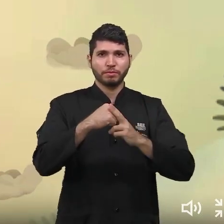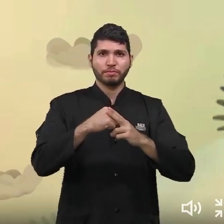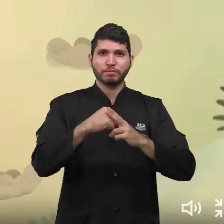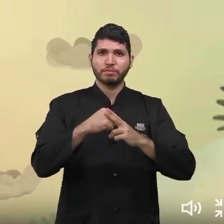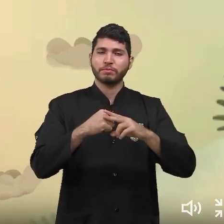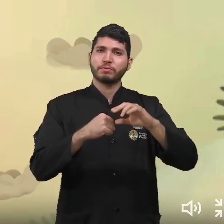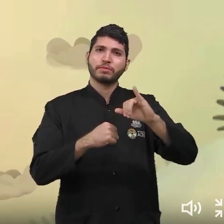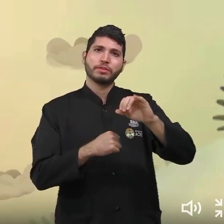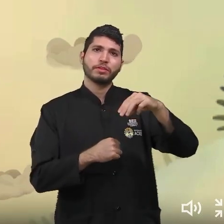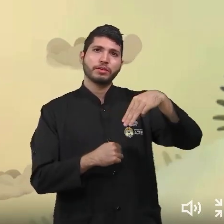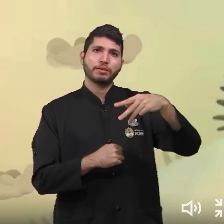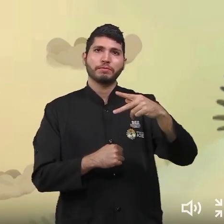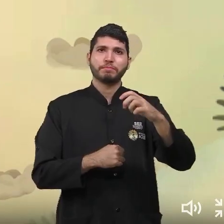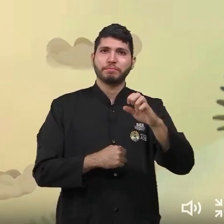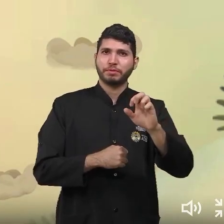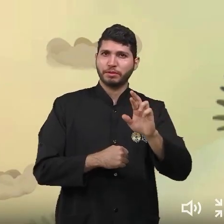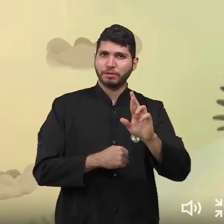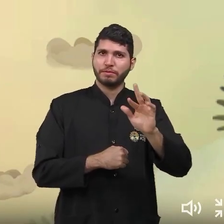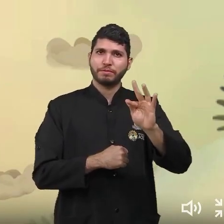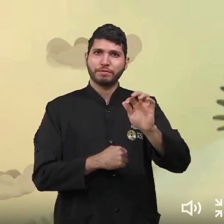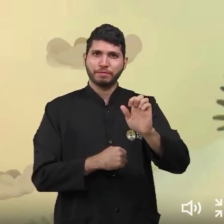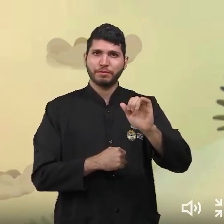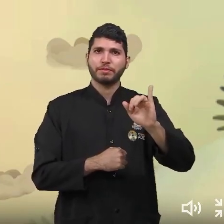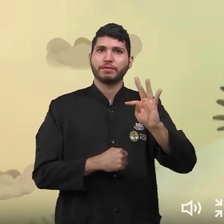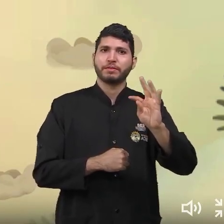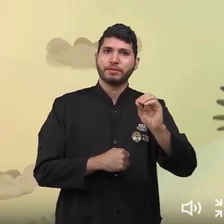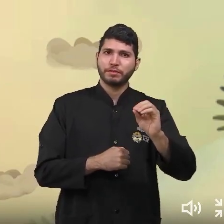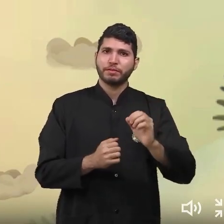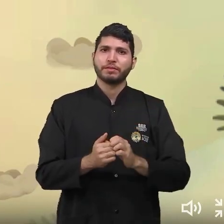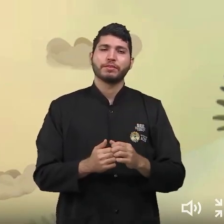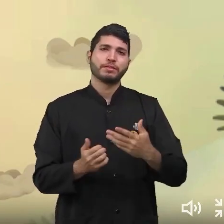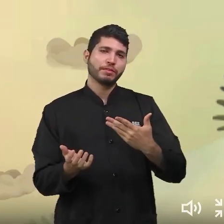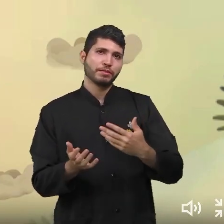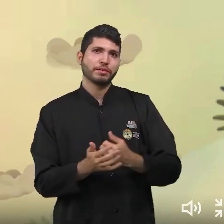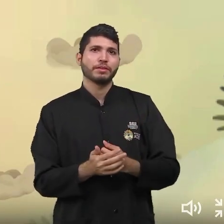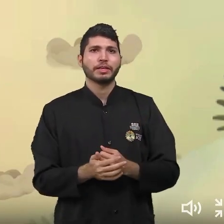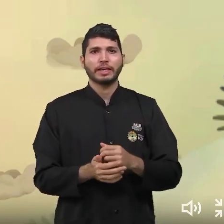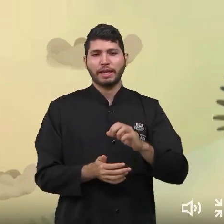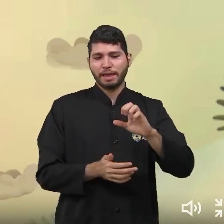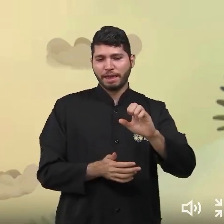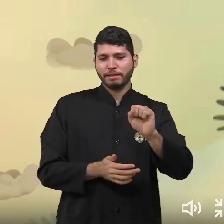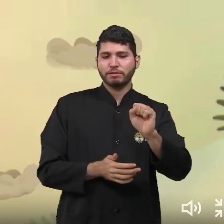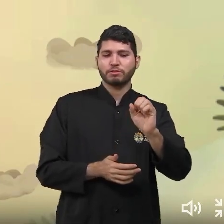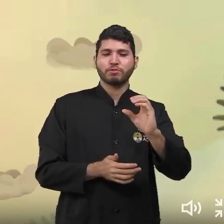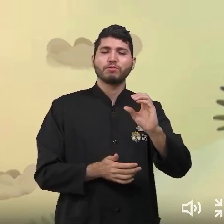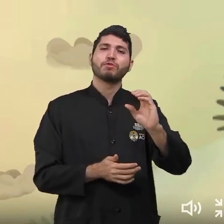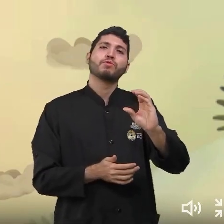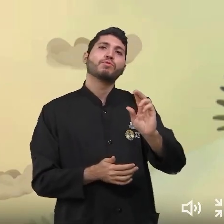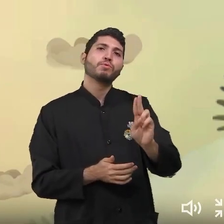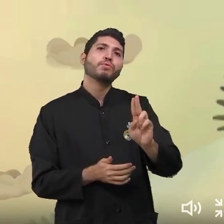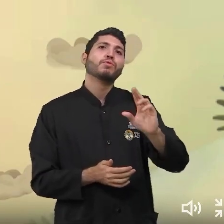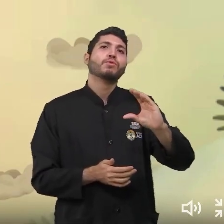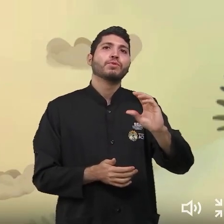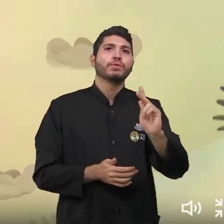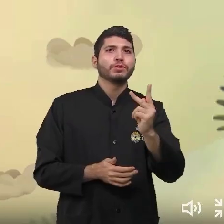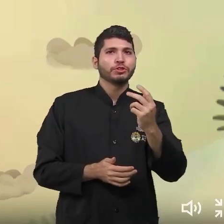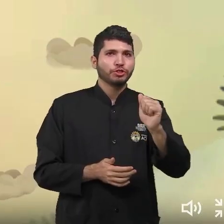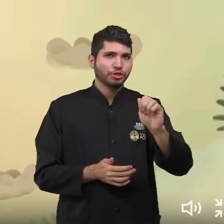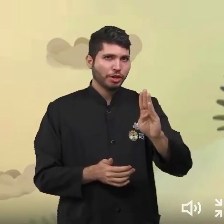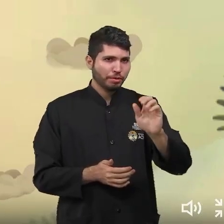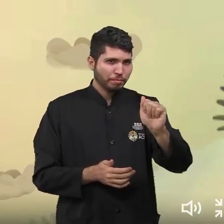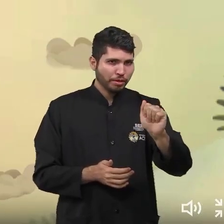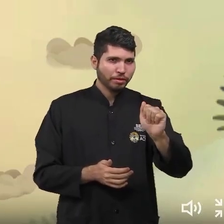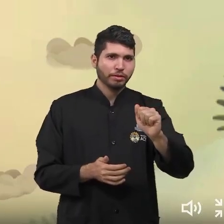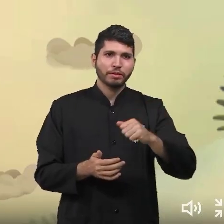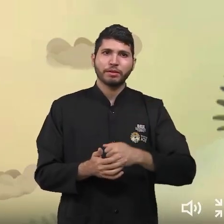ó, escuchaba, era, olha, acertei. Você, olha aí, era, dormir, não, era,